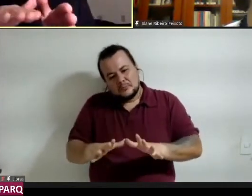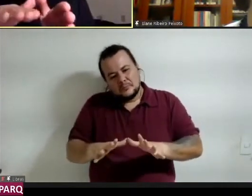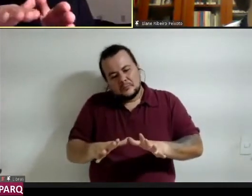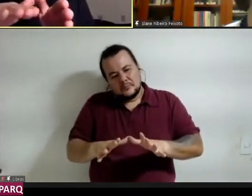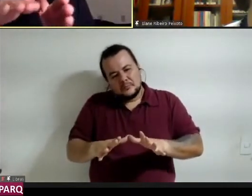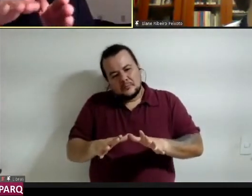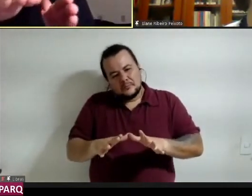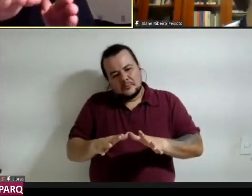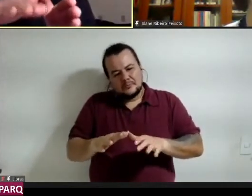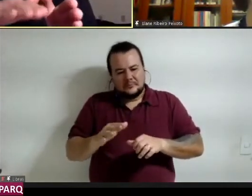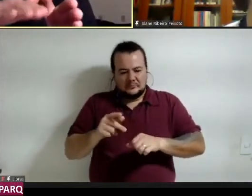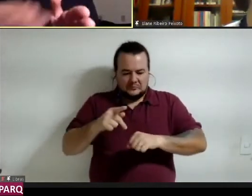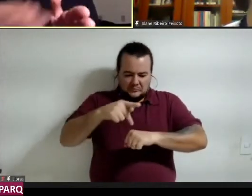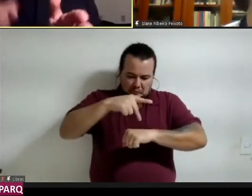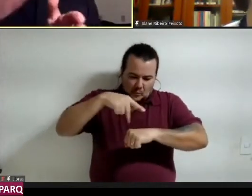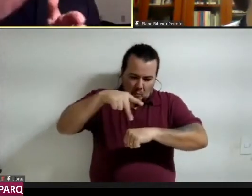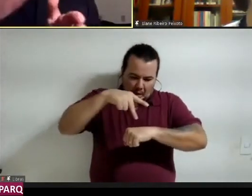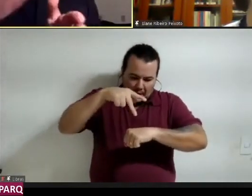um país